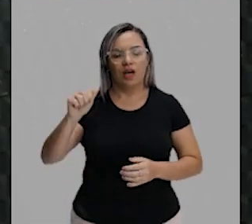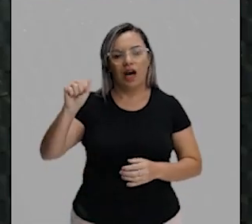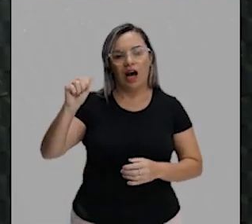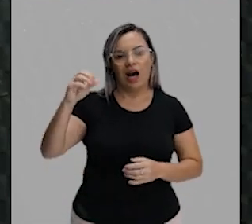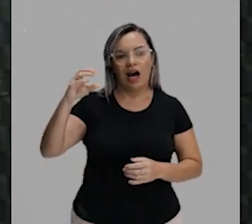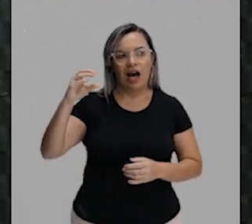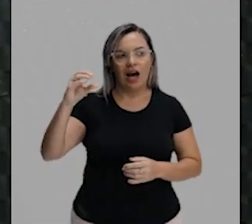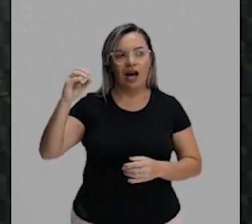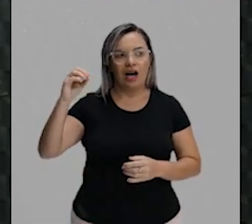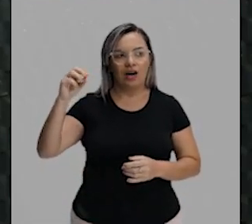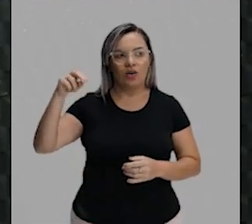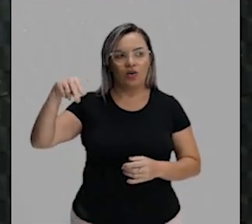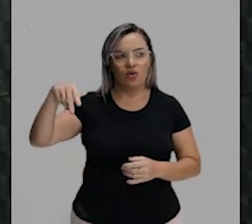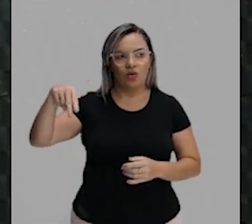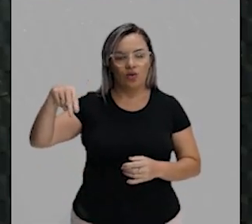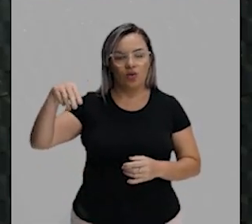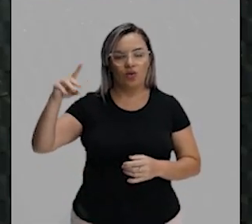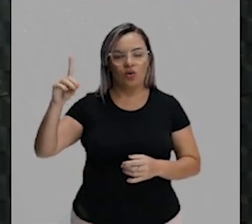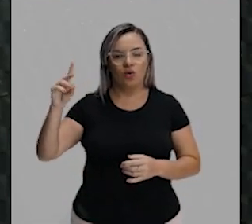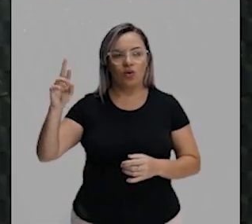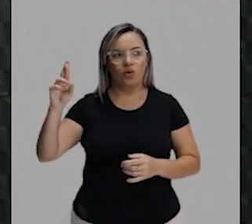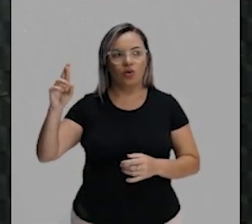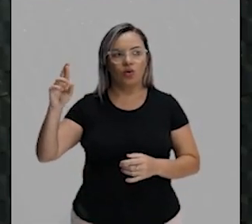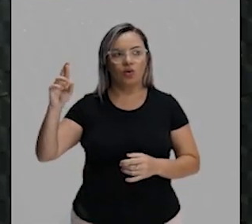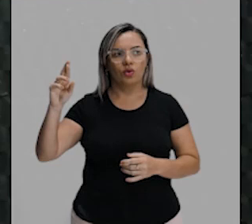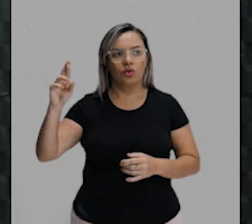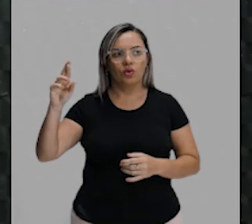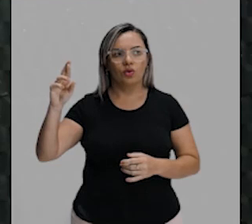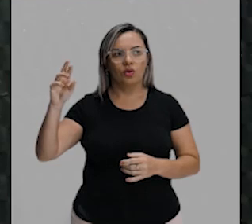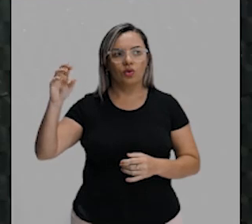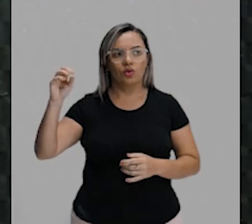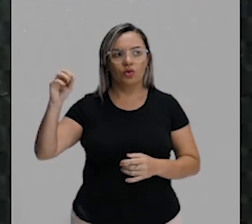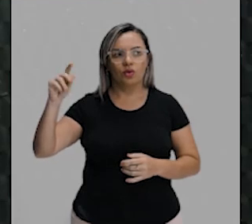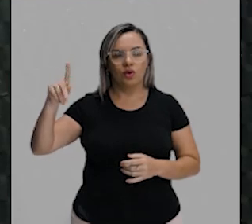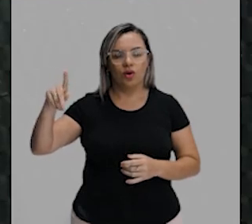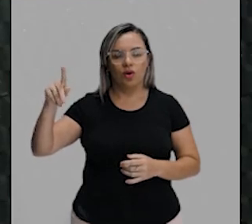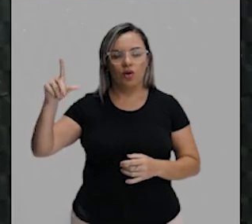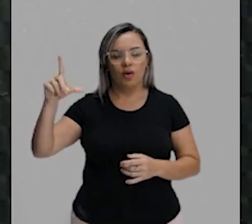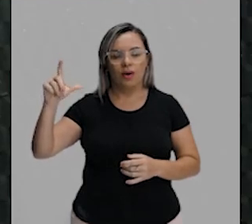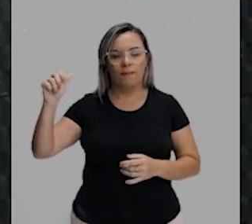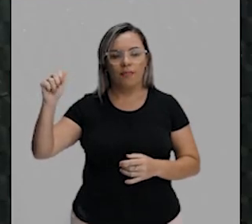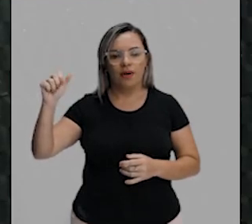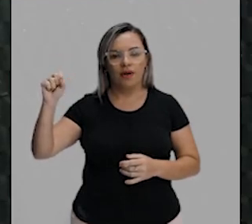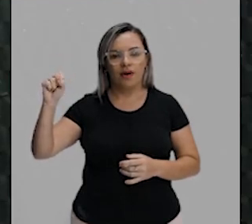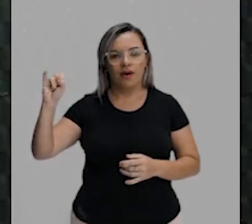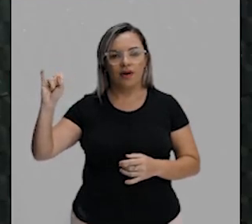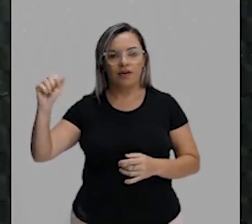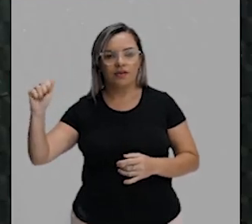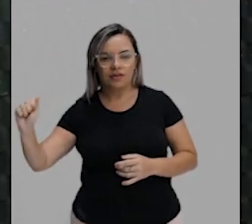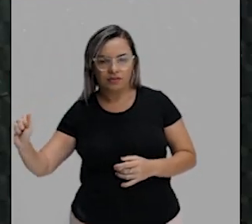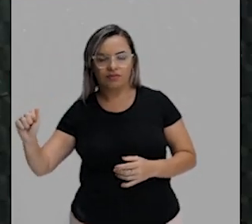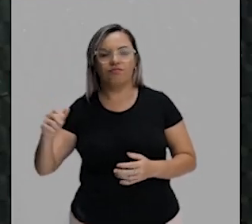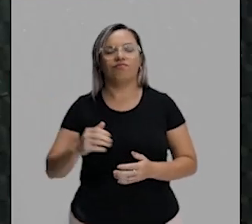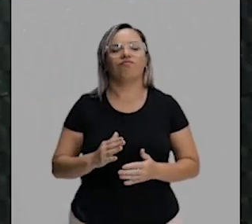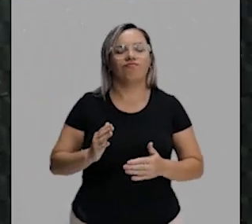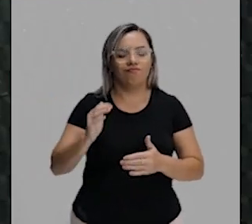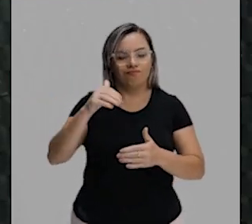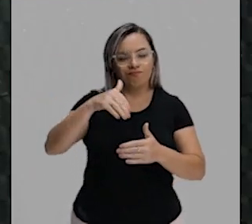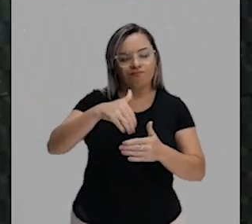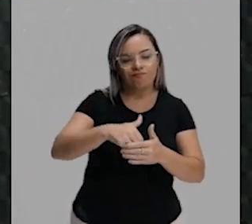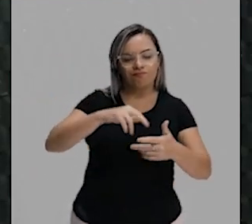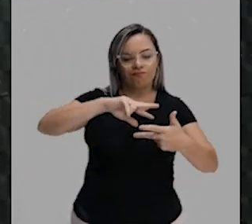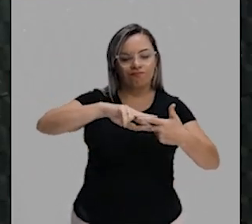ser portador do alelo. Ele tem pelo menos a presença do alelo, pelo menos um indivíduo do